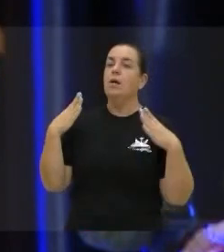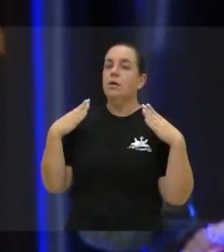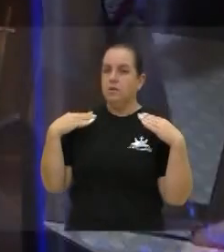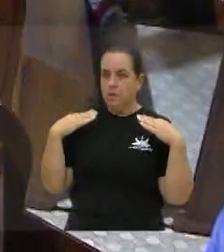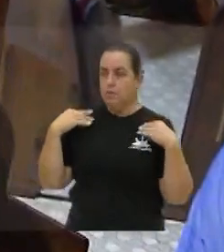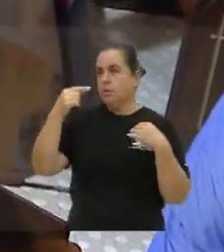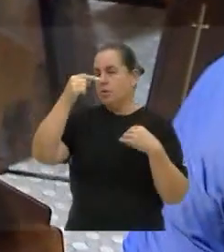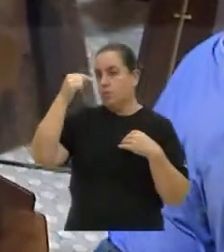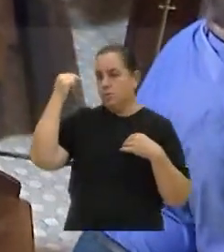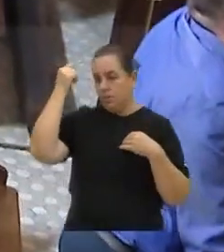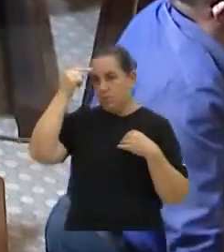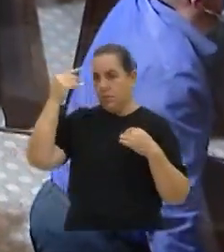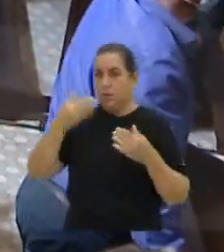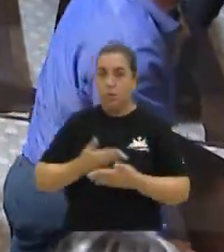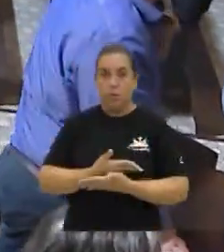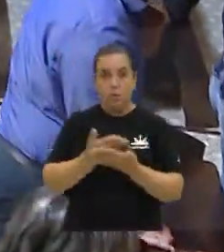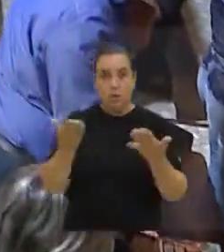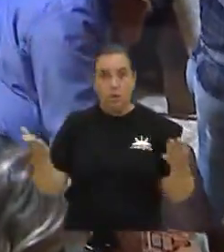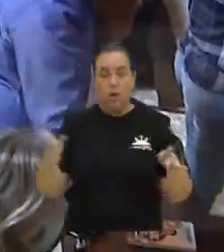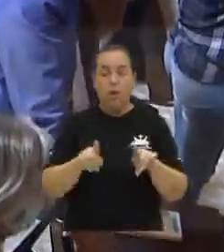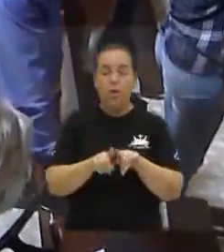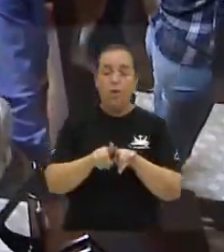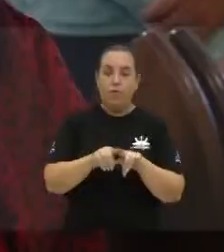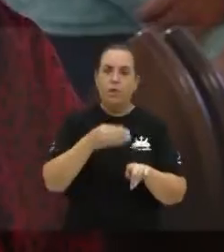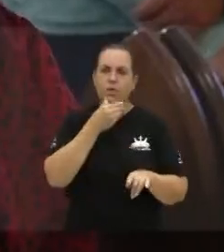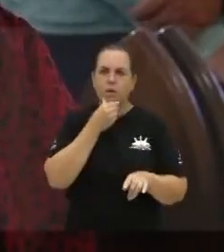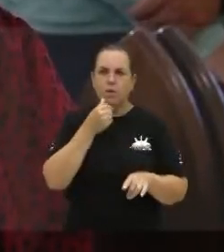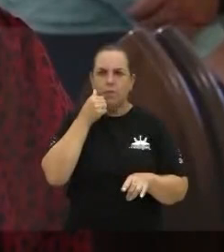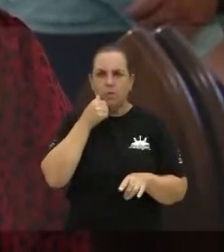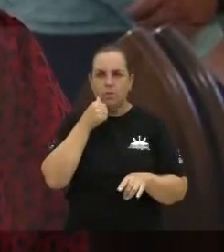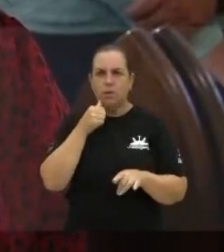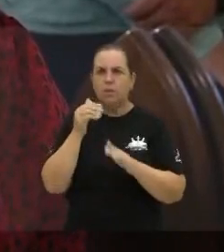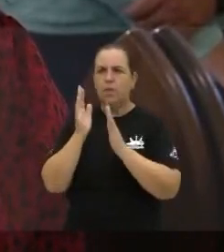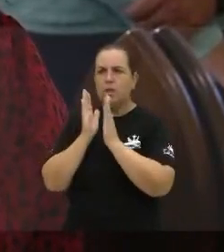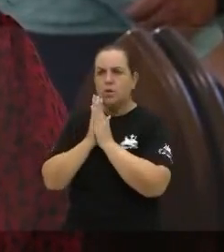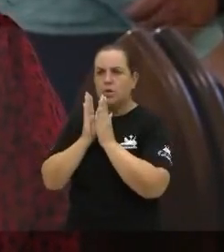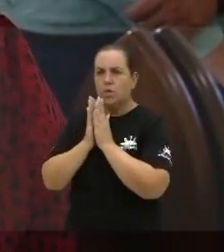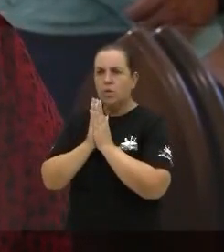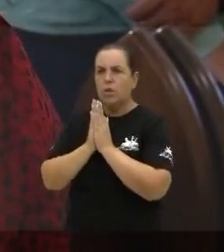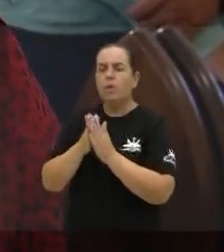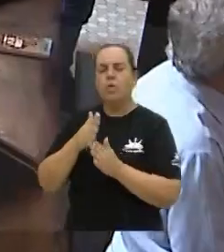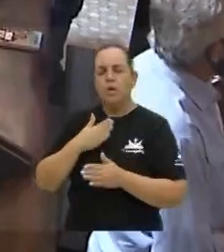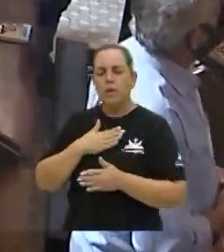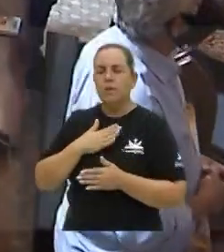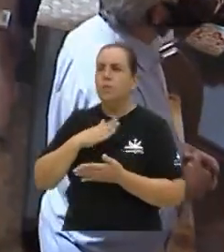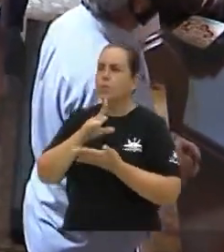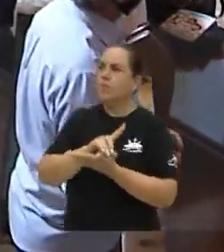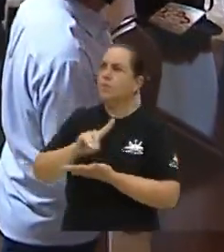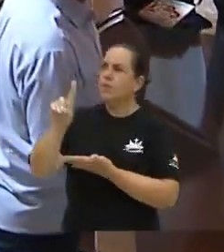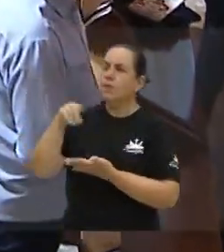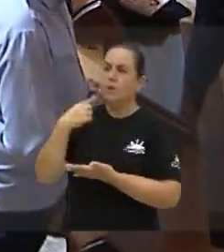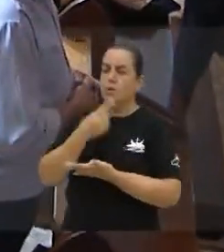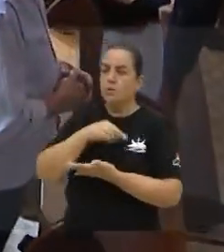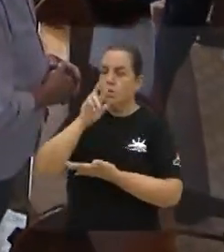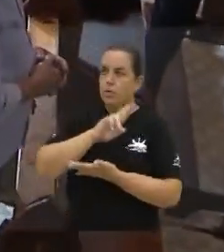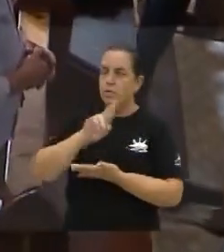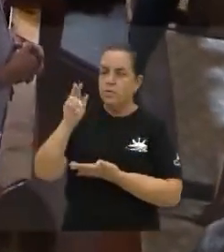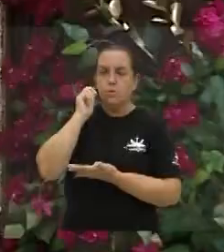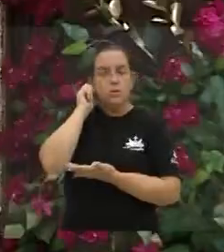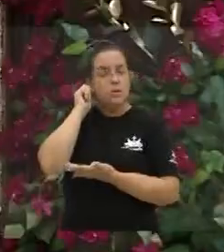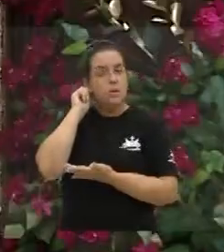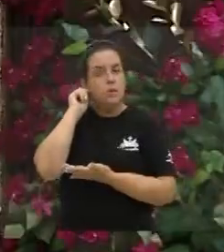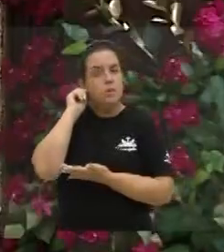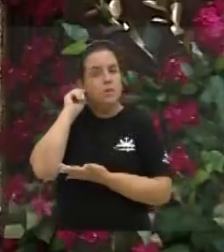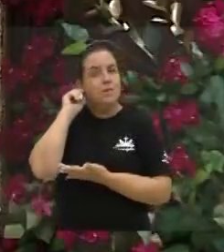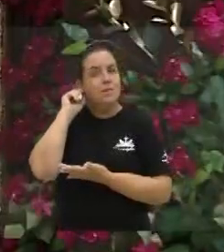Maria, aos anjos e santos, e a vós, irmãos e irmãs, que rogueis por mim a Deus